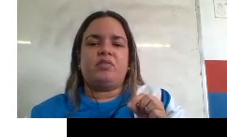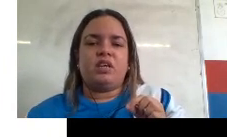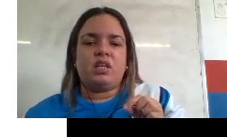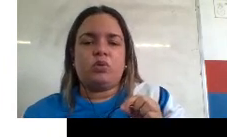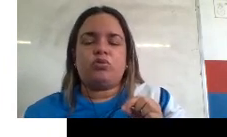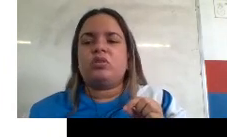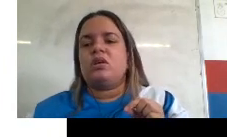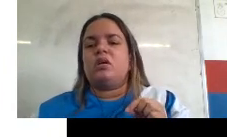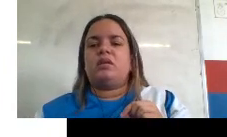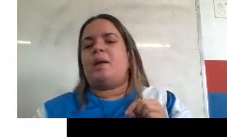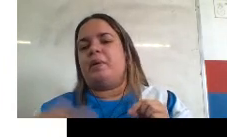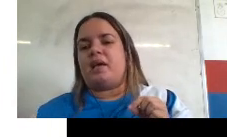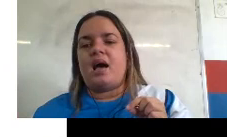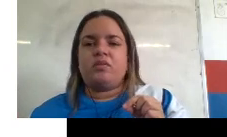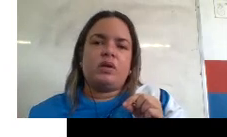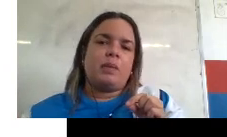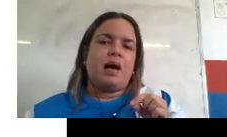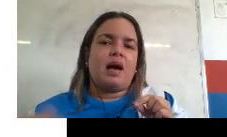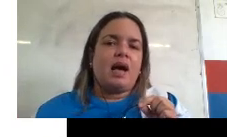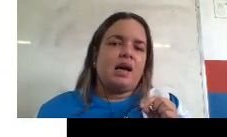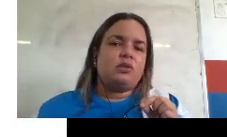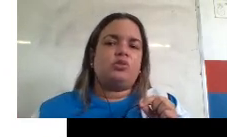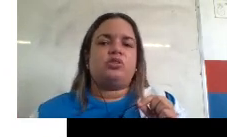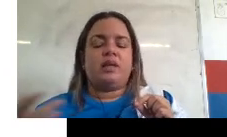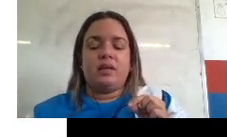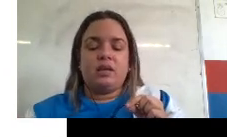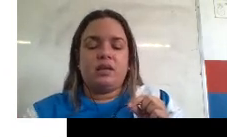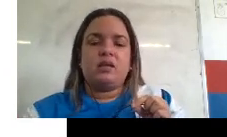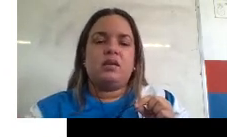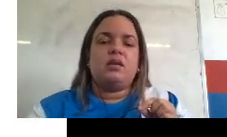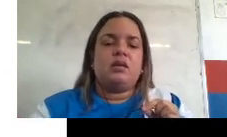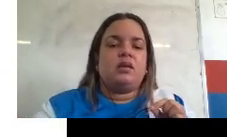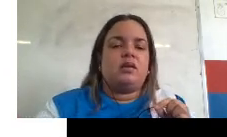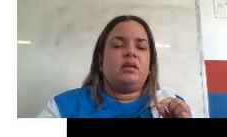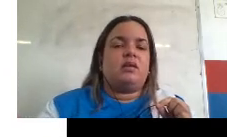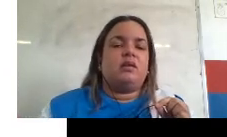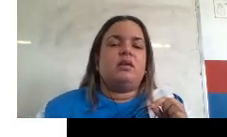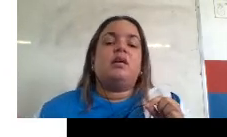nos navios, né, apanhavam, eram amarrados, né, e...